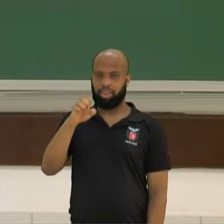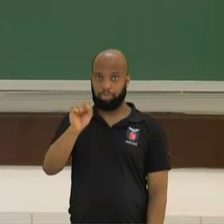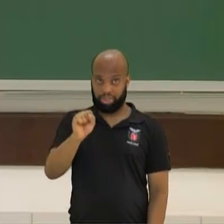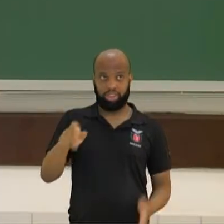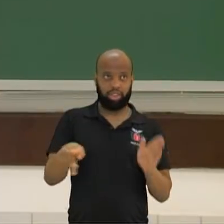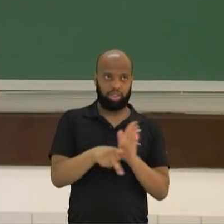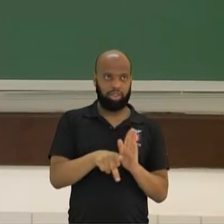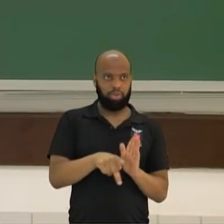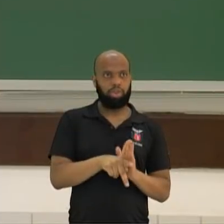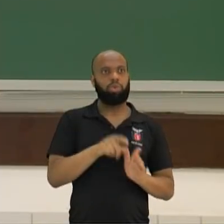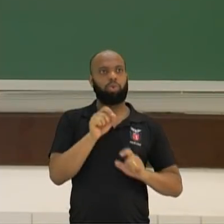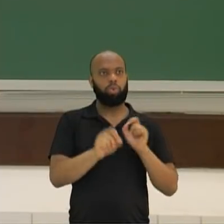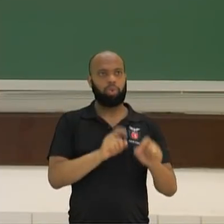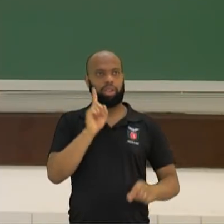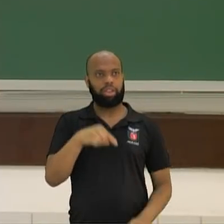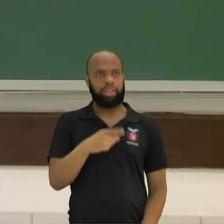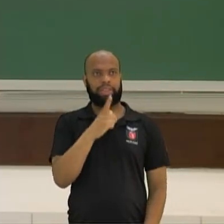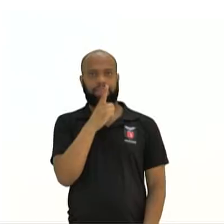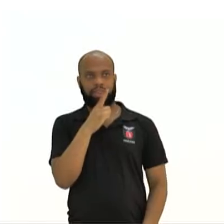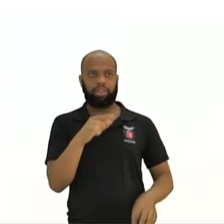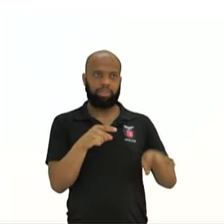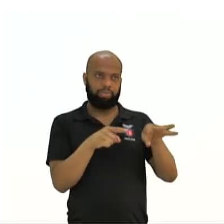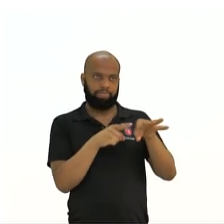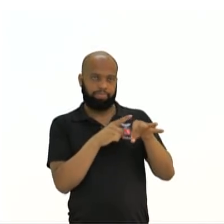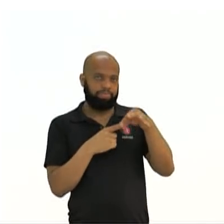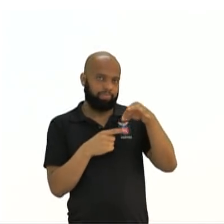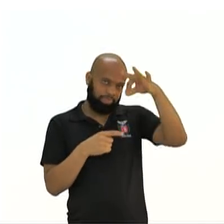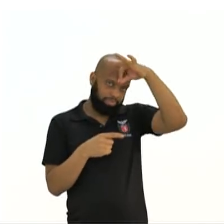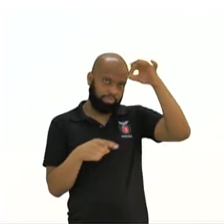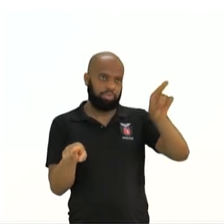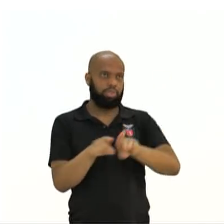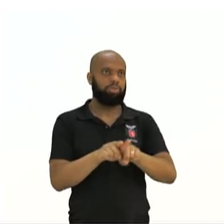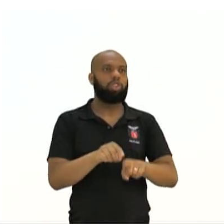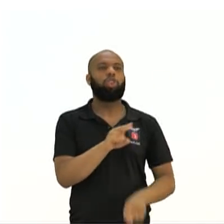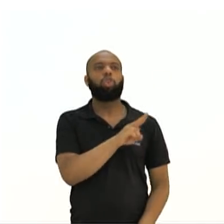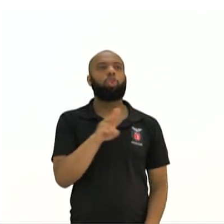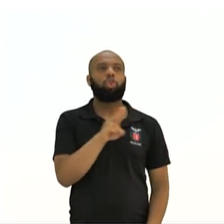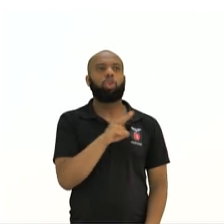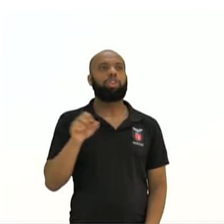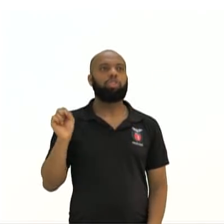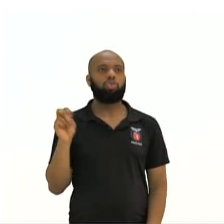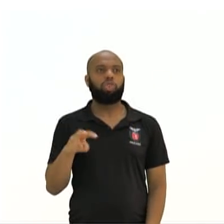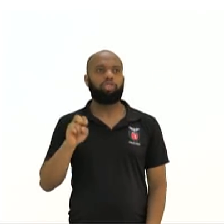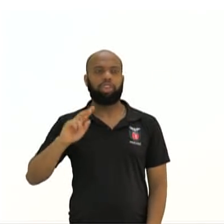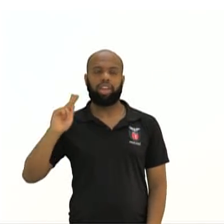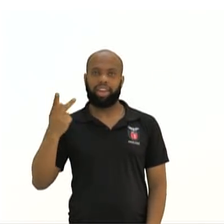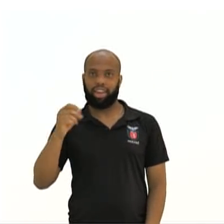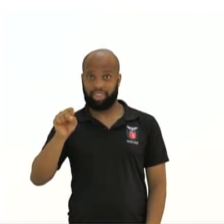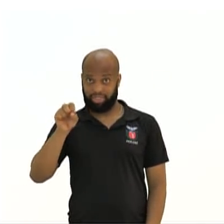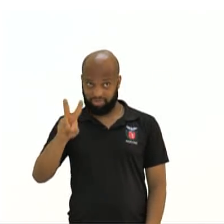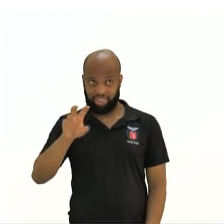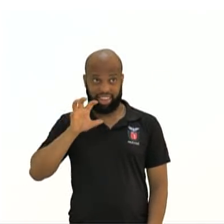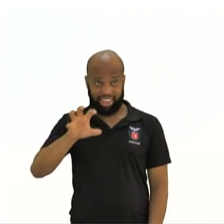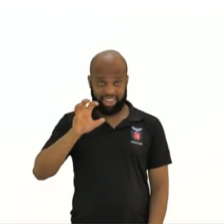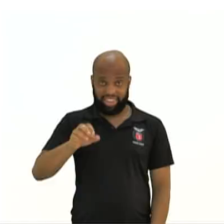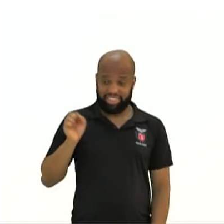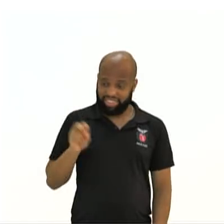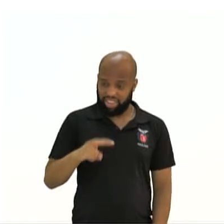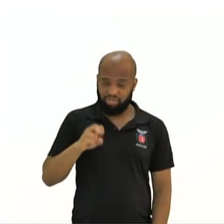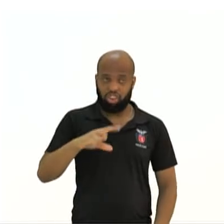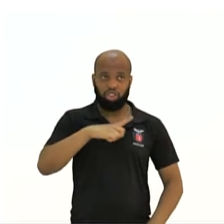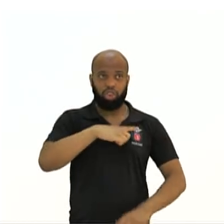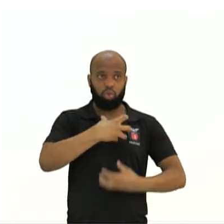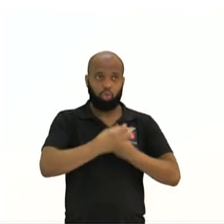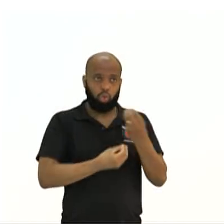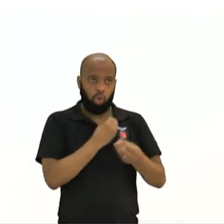doença muito comum, tá? Que é causada por um vírus chamado HSV. E esse vírus, ele se manifesta